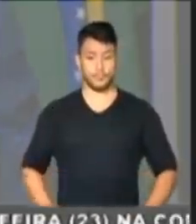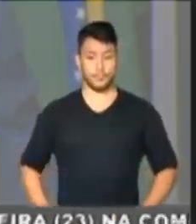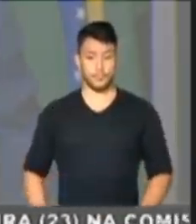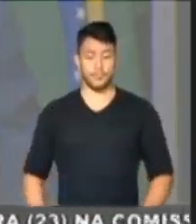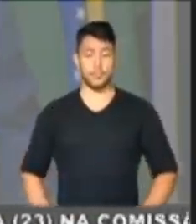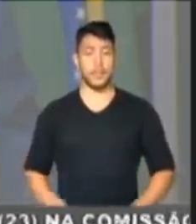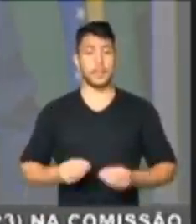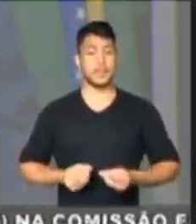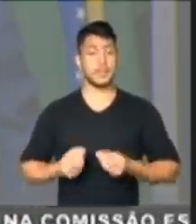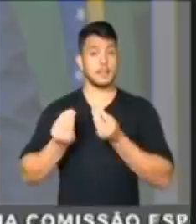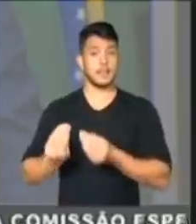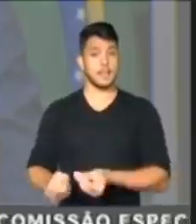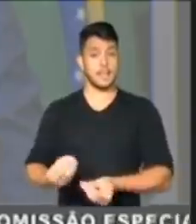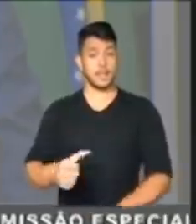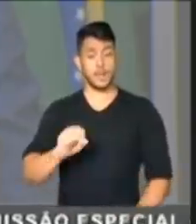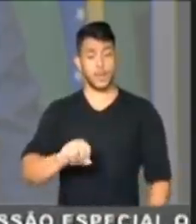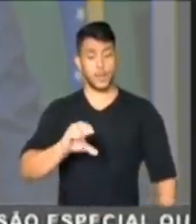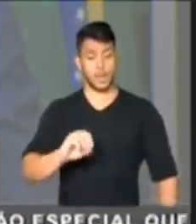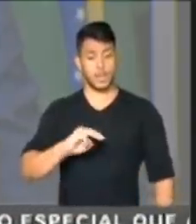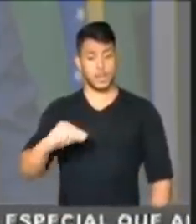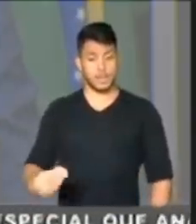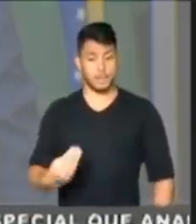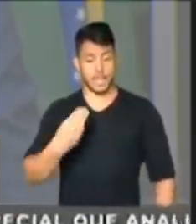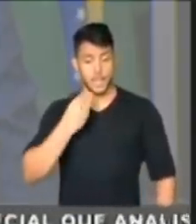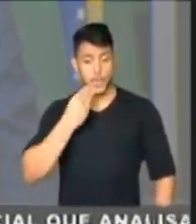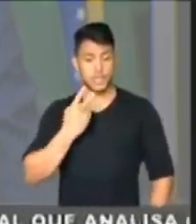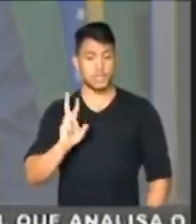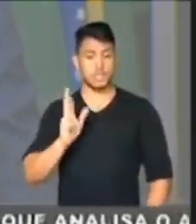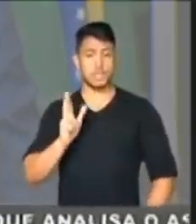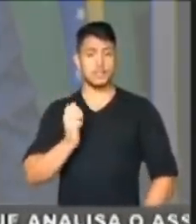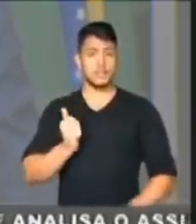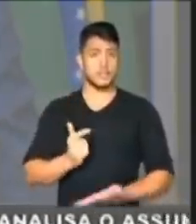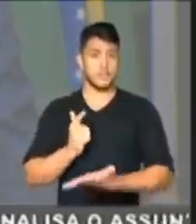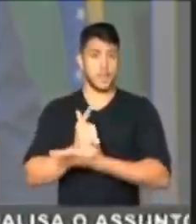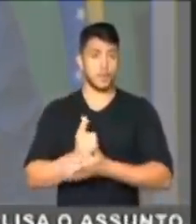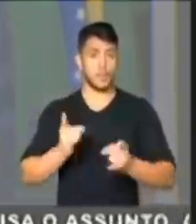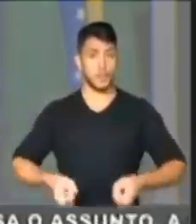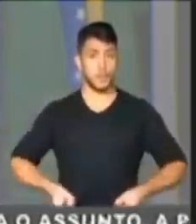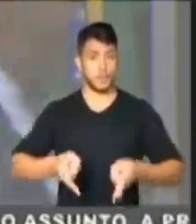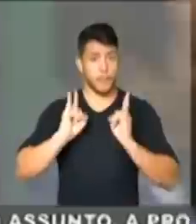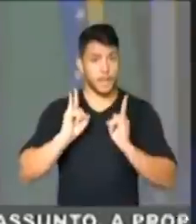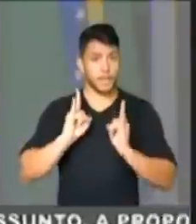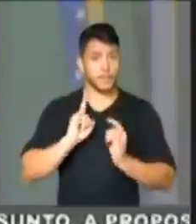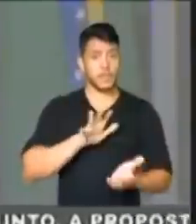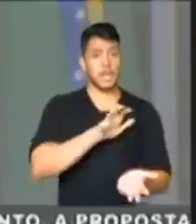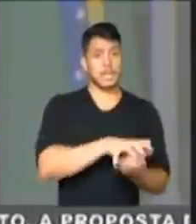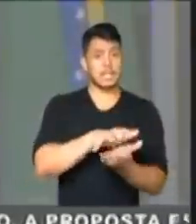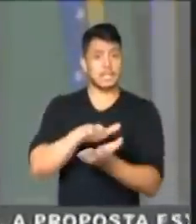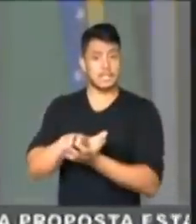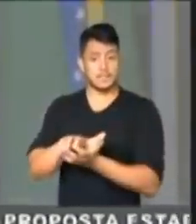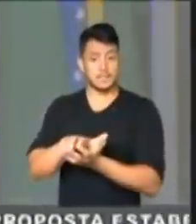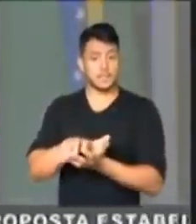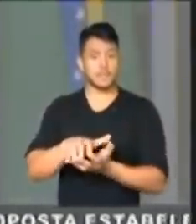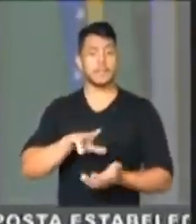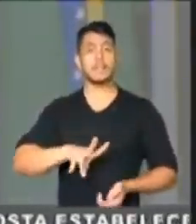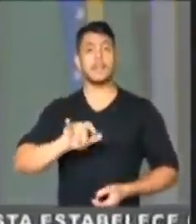destina 80 milhões de reais para a compra de um prédio em Recife destinado a